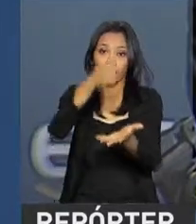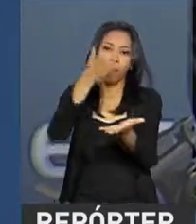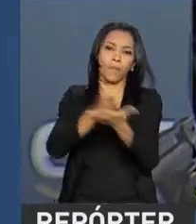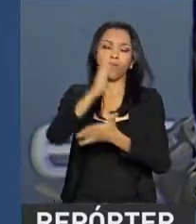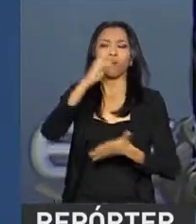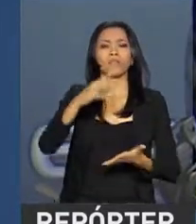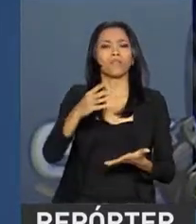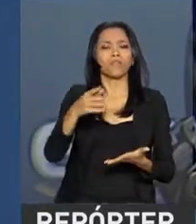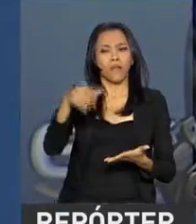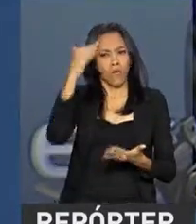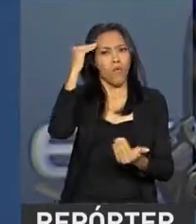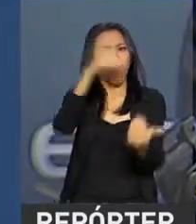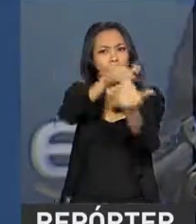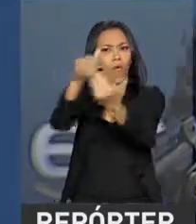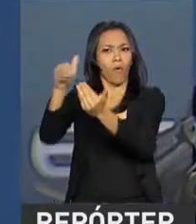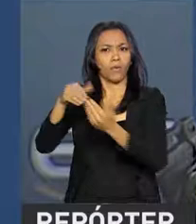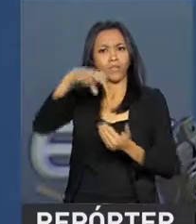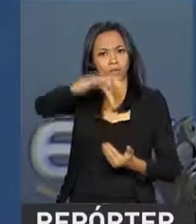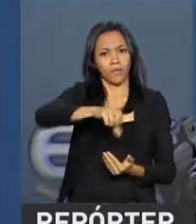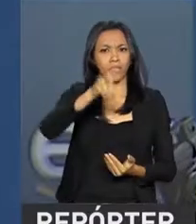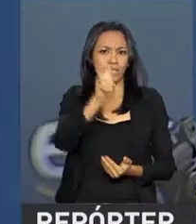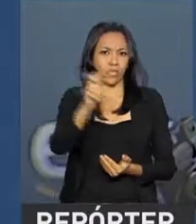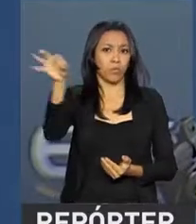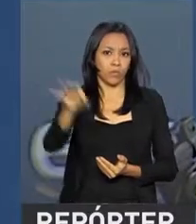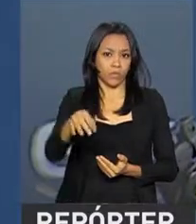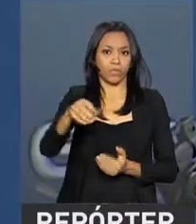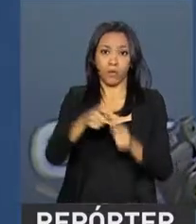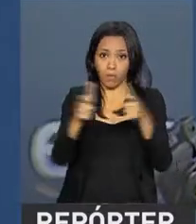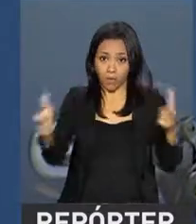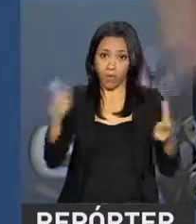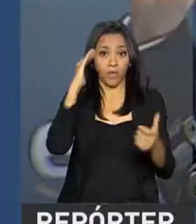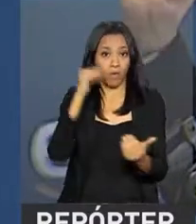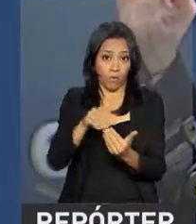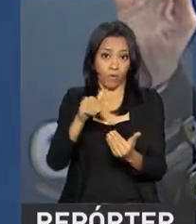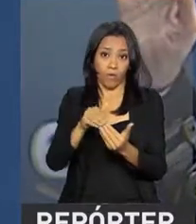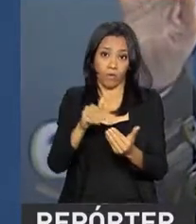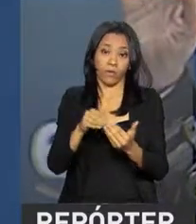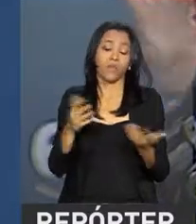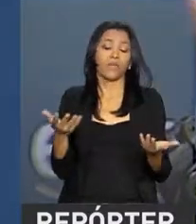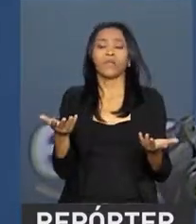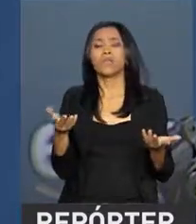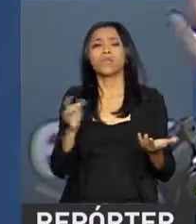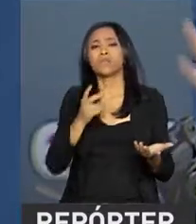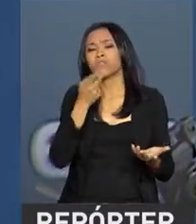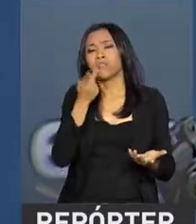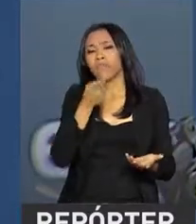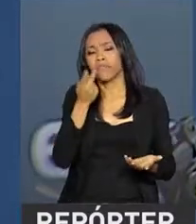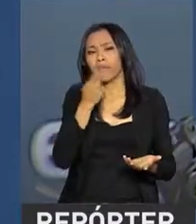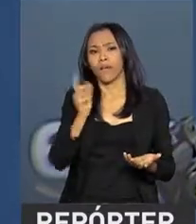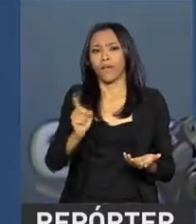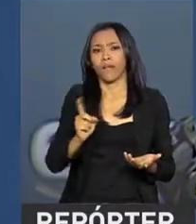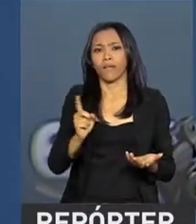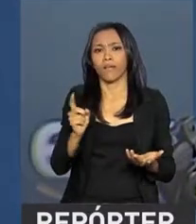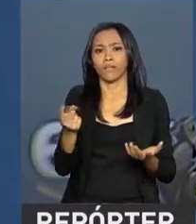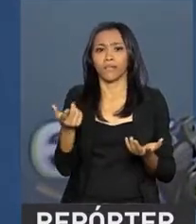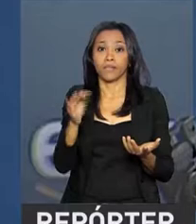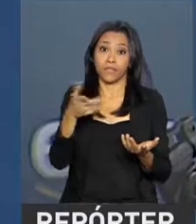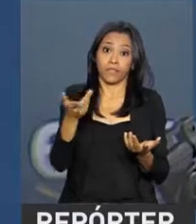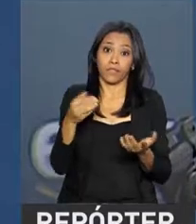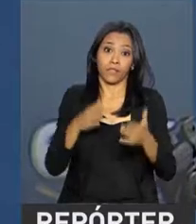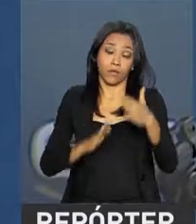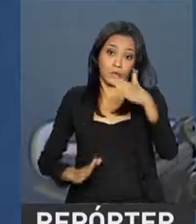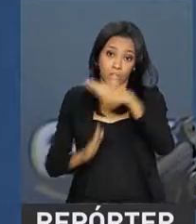por 95% de todo o setor educacional do país. E não se fala mais na oposição, seja a PEC do